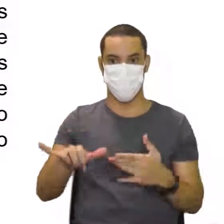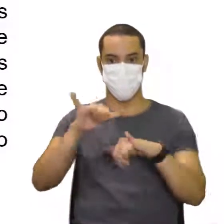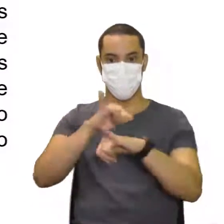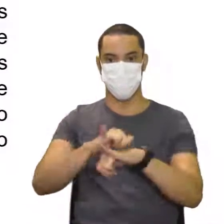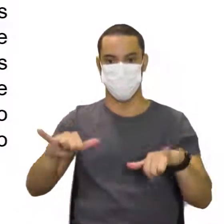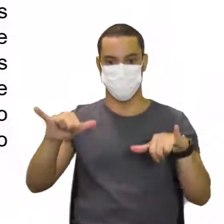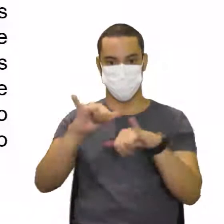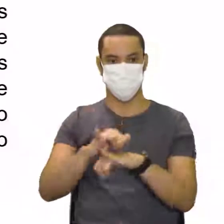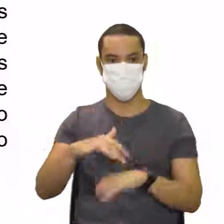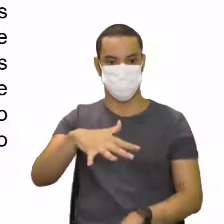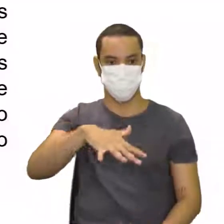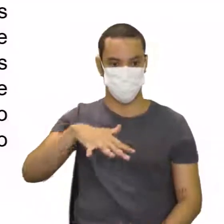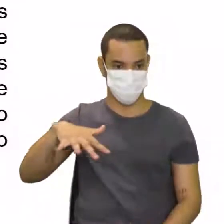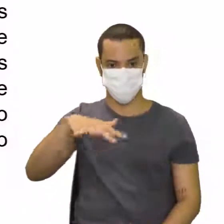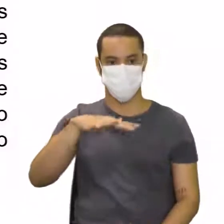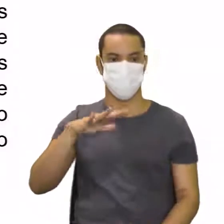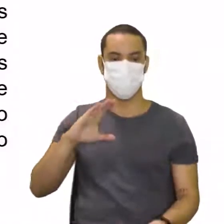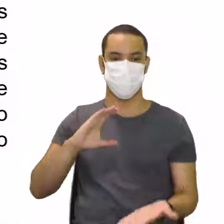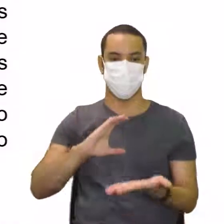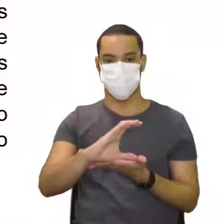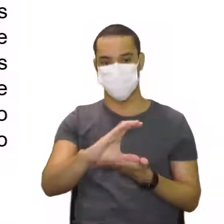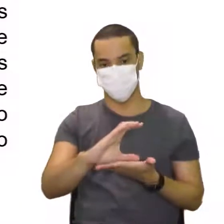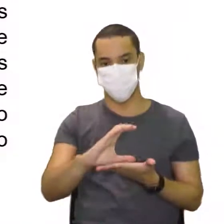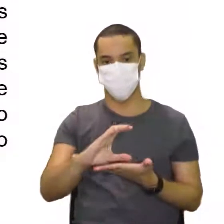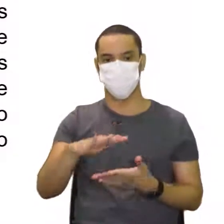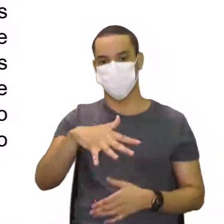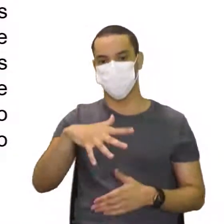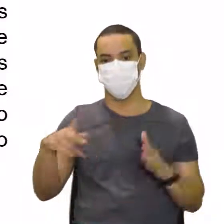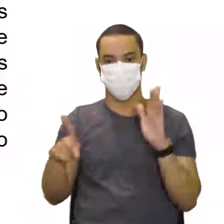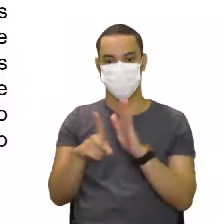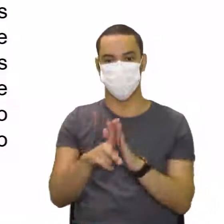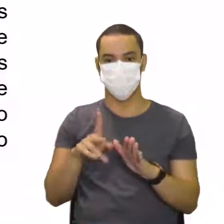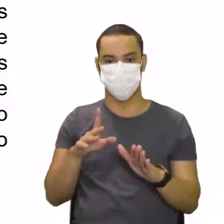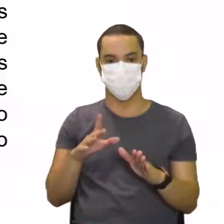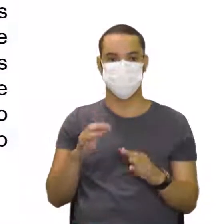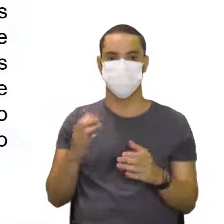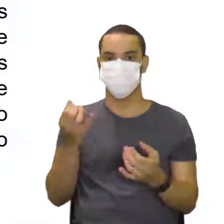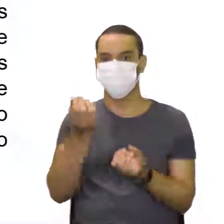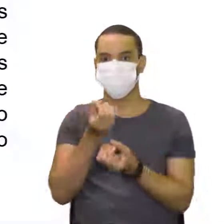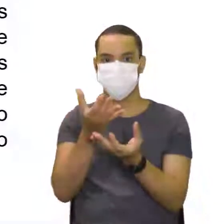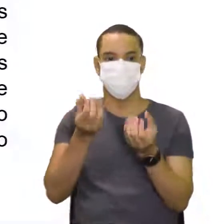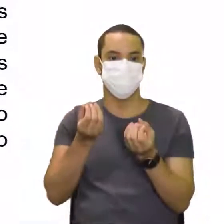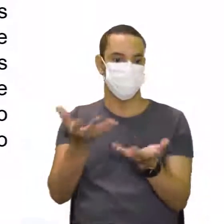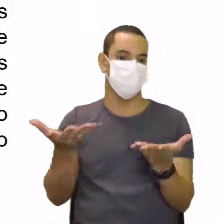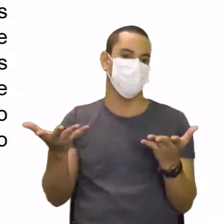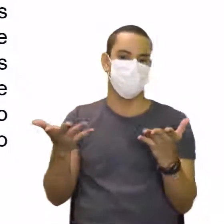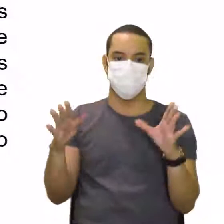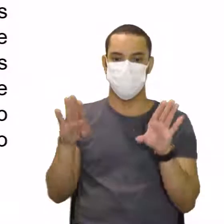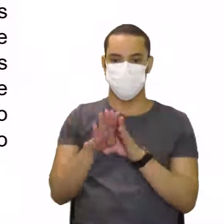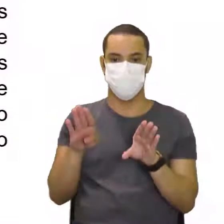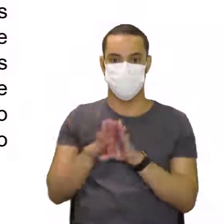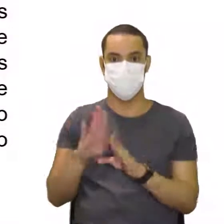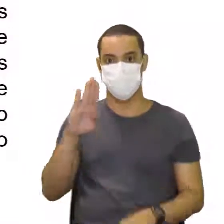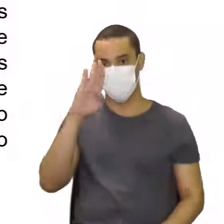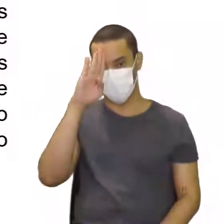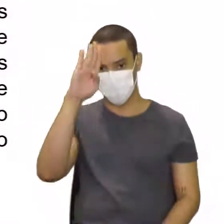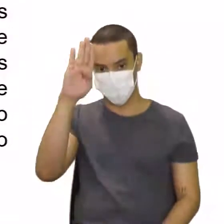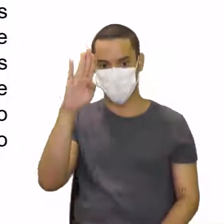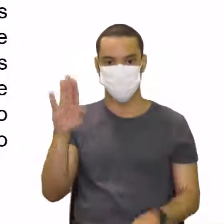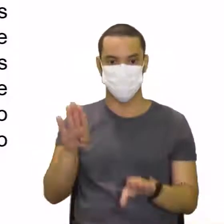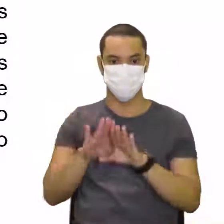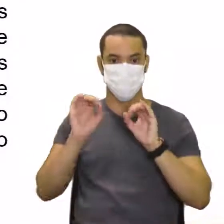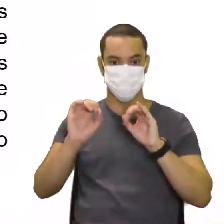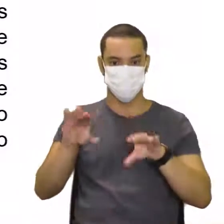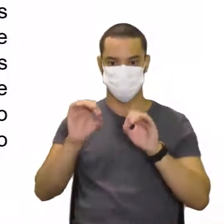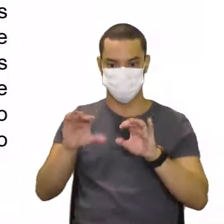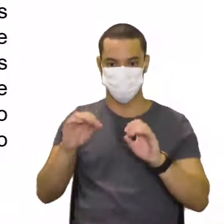publicidade, no setor de investimentos, com a parte aí de informação simultânea, comunicação imediata e também na